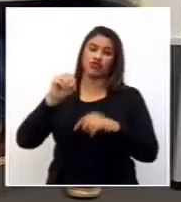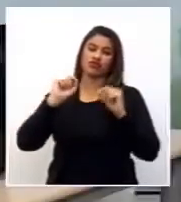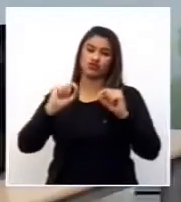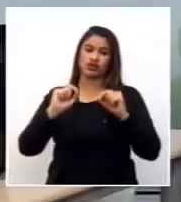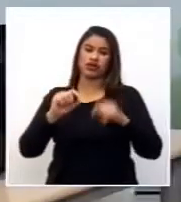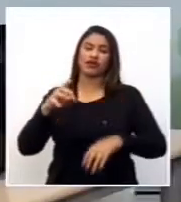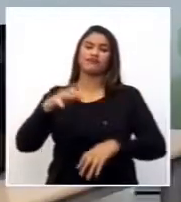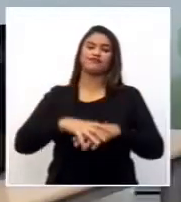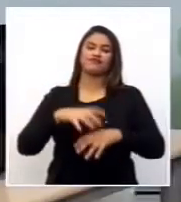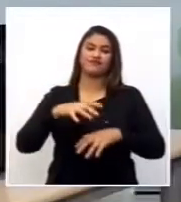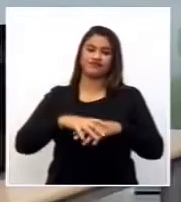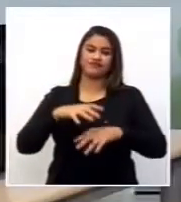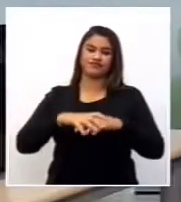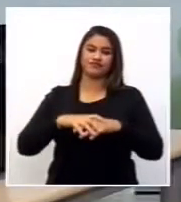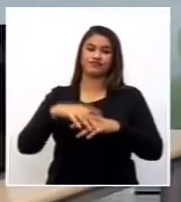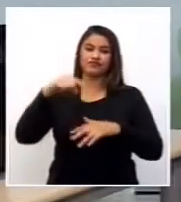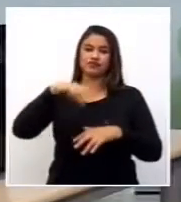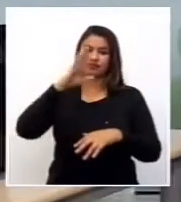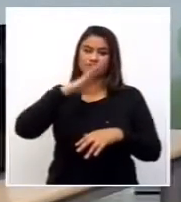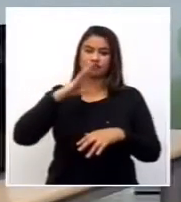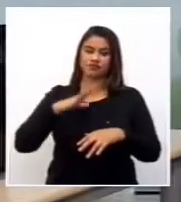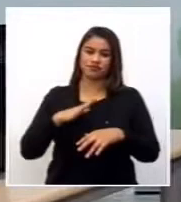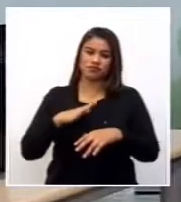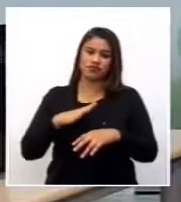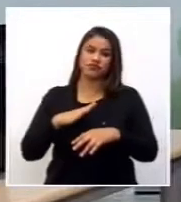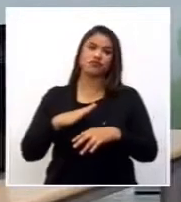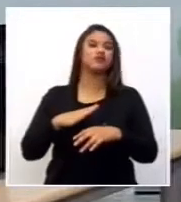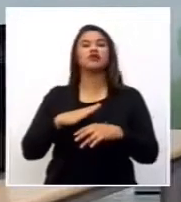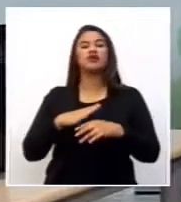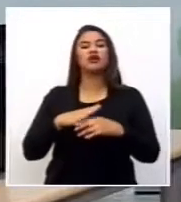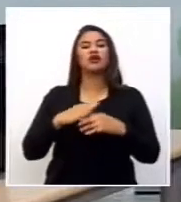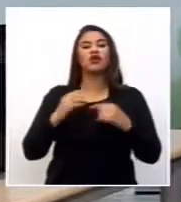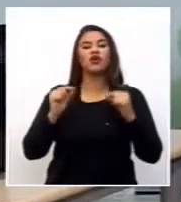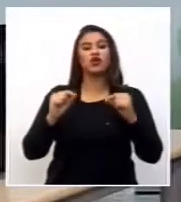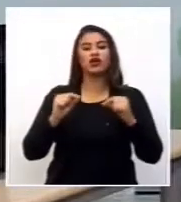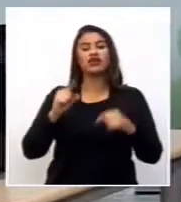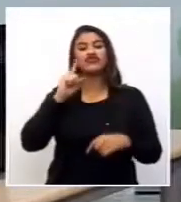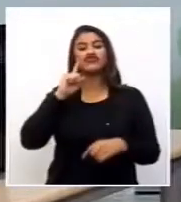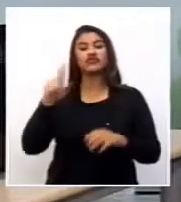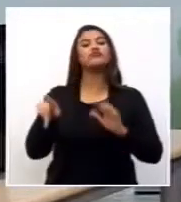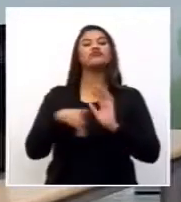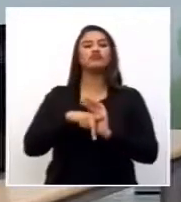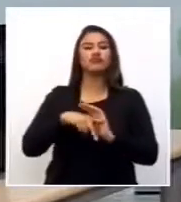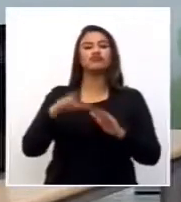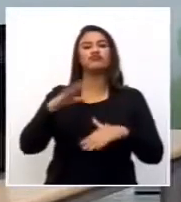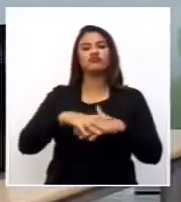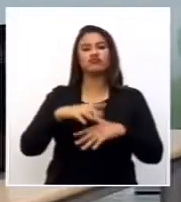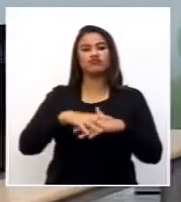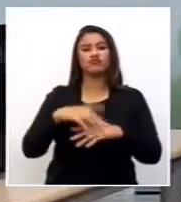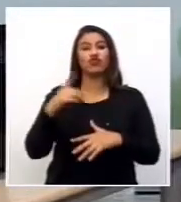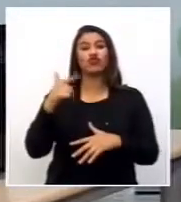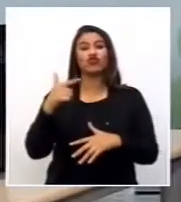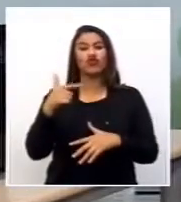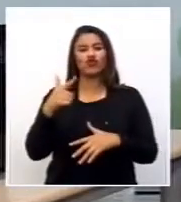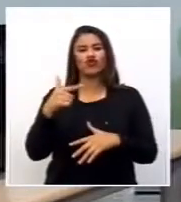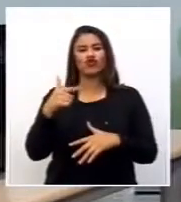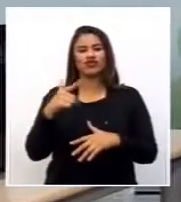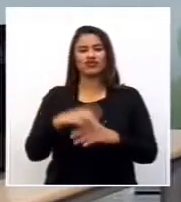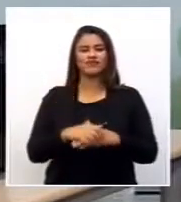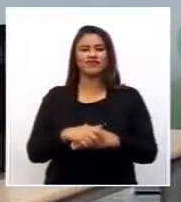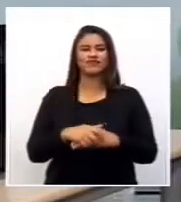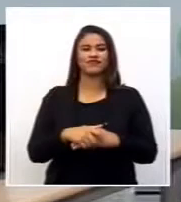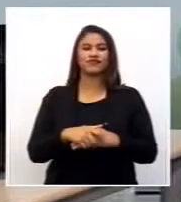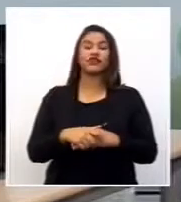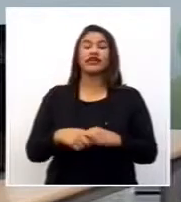da matemática nacional, que eu sei, referente ao Maubataan, que é o Dia Nacional da Matemática. Dia 12 foi um Dia Internacional